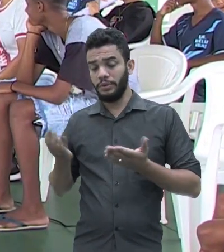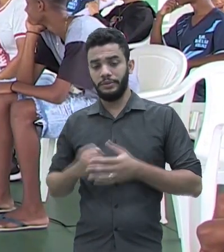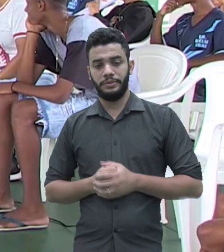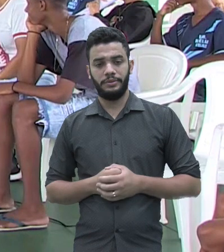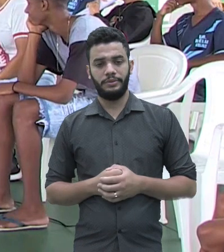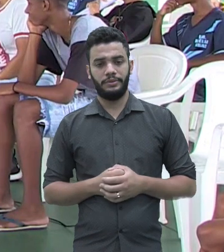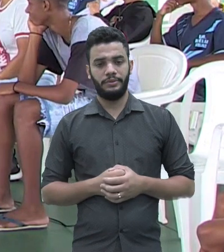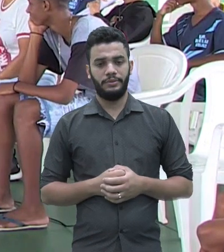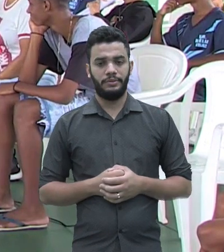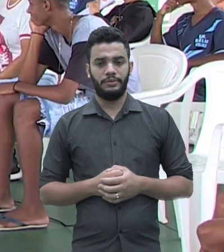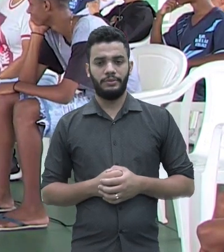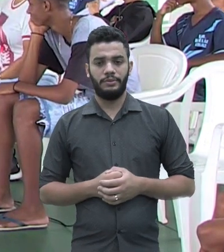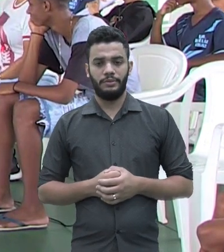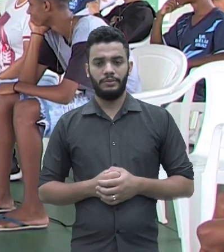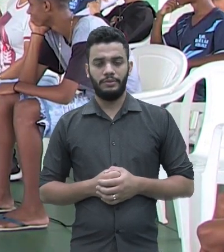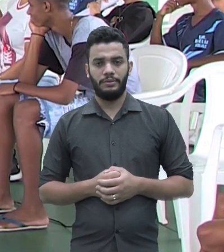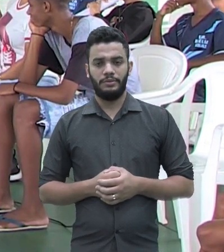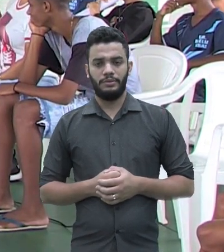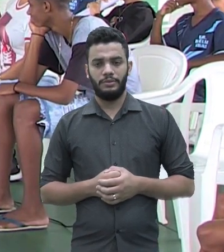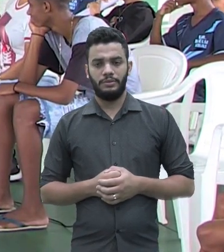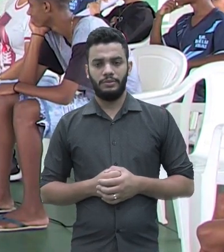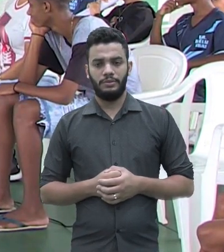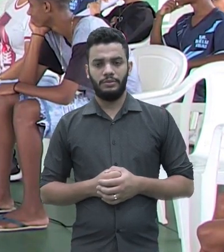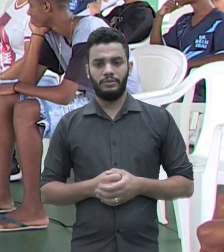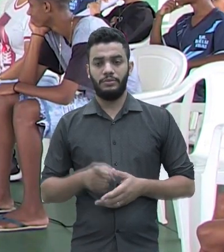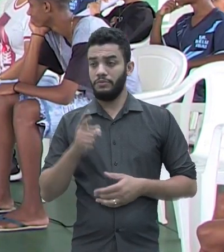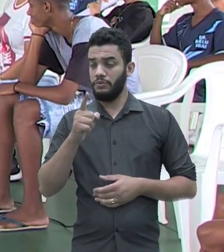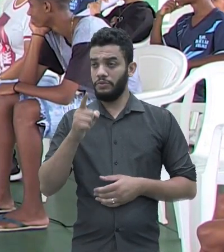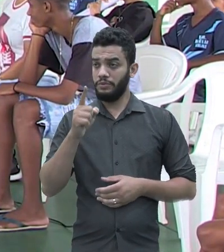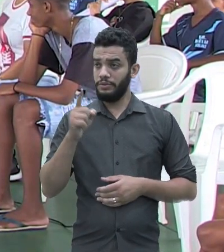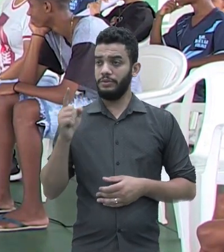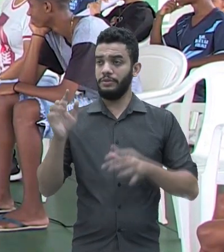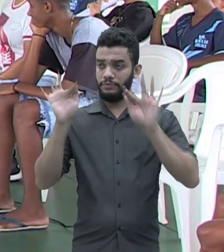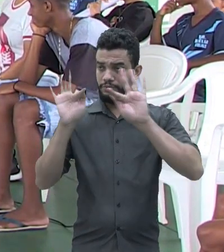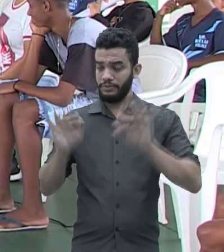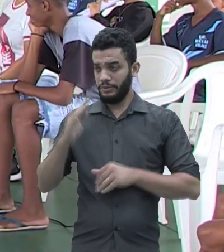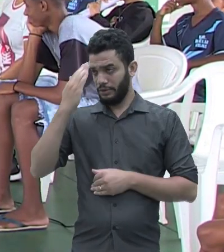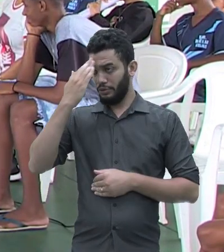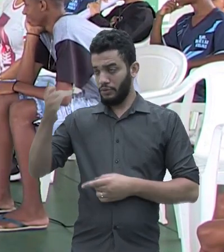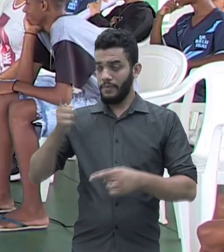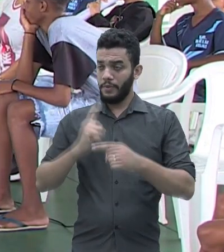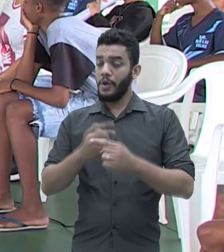Você é grato pelo o alimento?